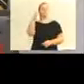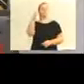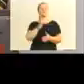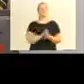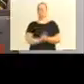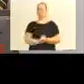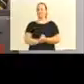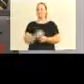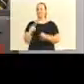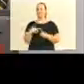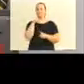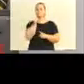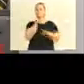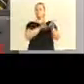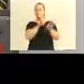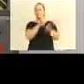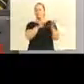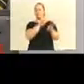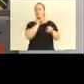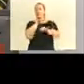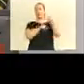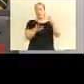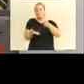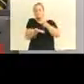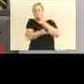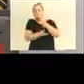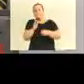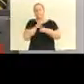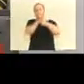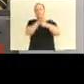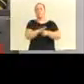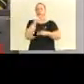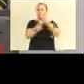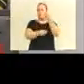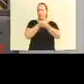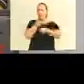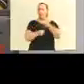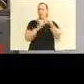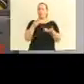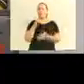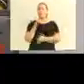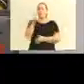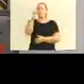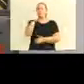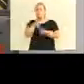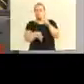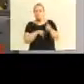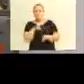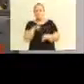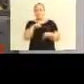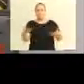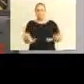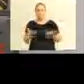Municipal de Desenvolvimento Econômico dará a base de sustentação, definirá as novas vocações do nosso povo, da nossa gente.